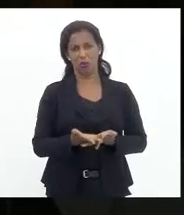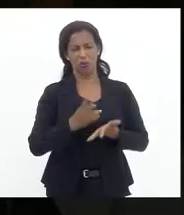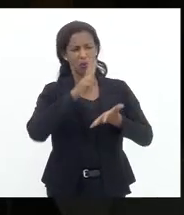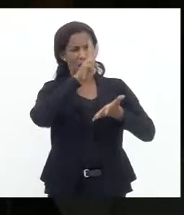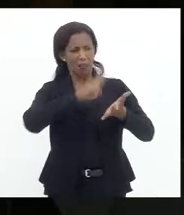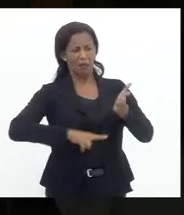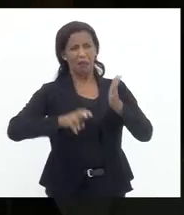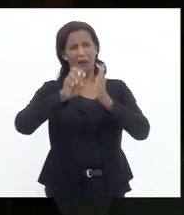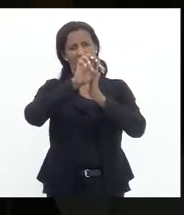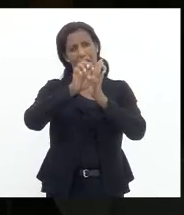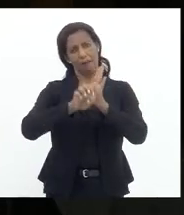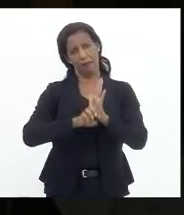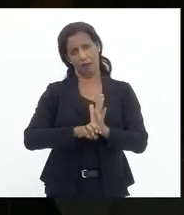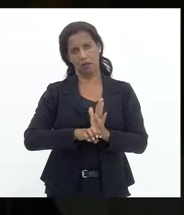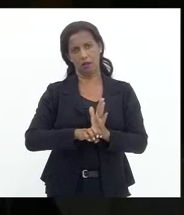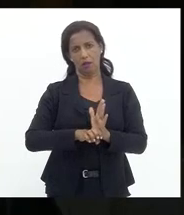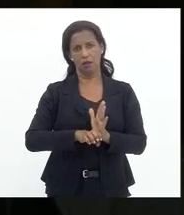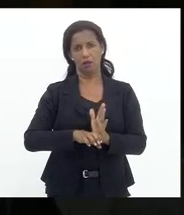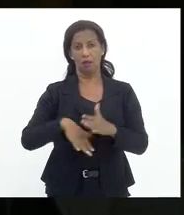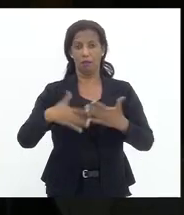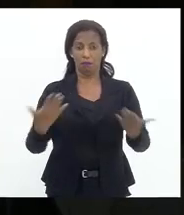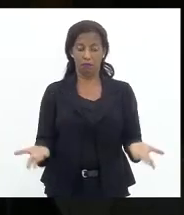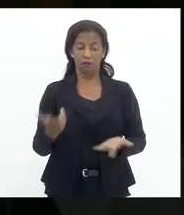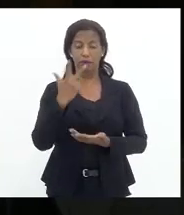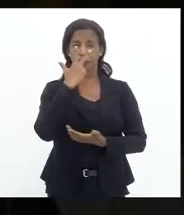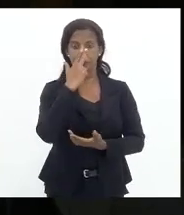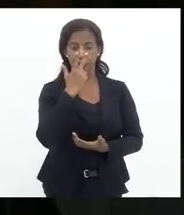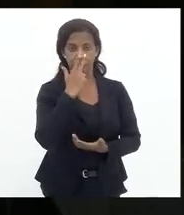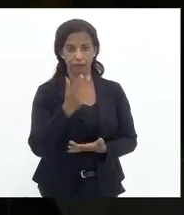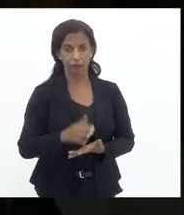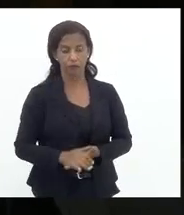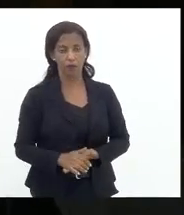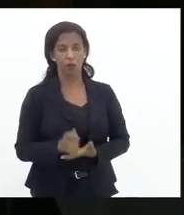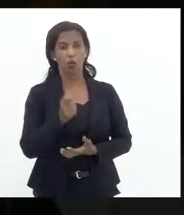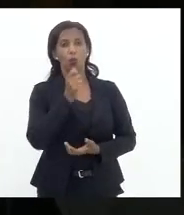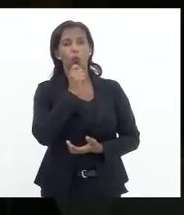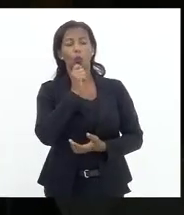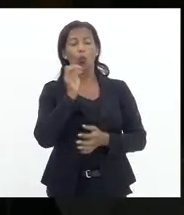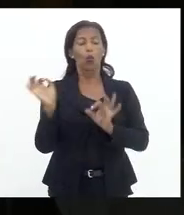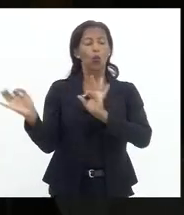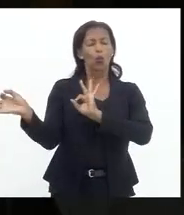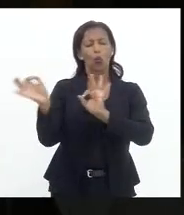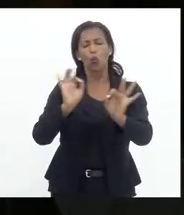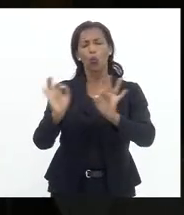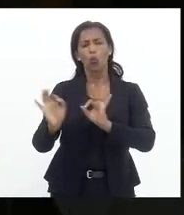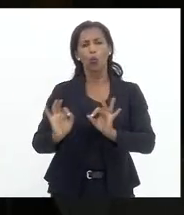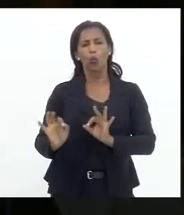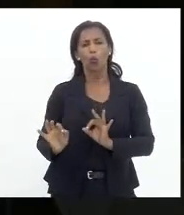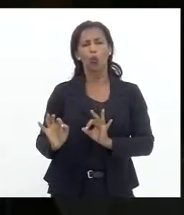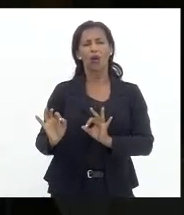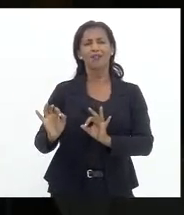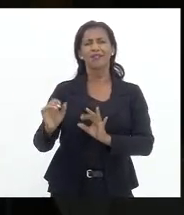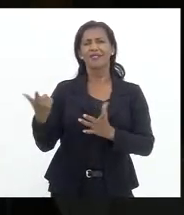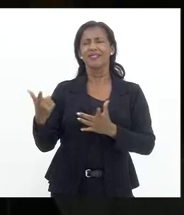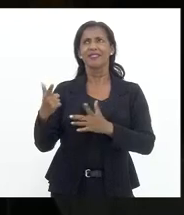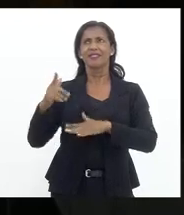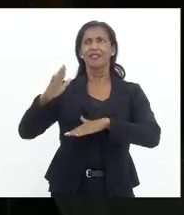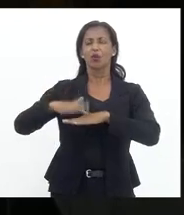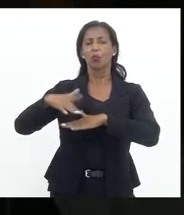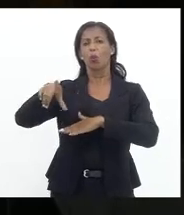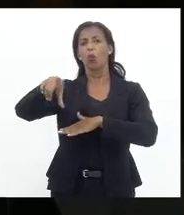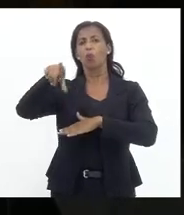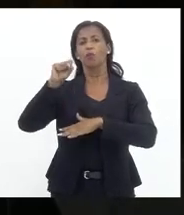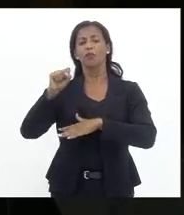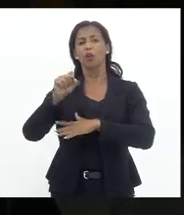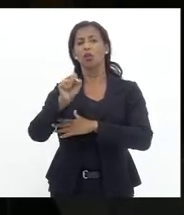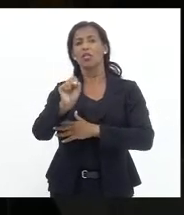da emenda. Mas, ao que me parece, não tem nenhuma categoria, nenhuma opção sexual